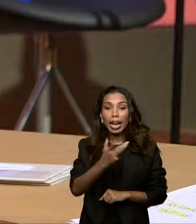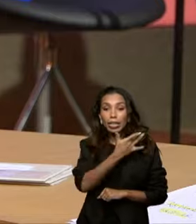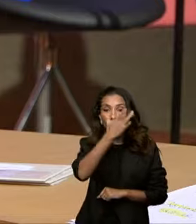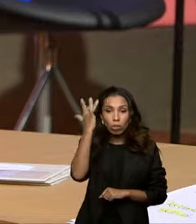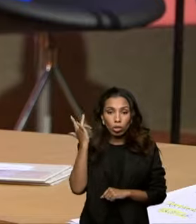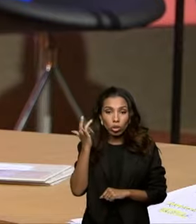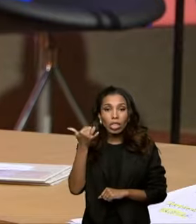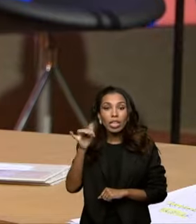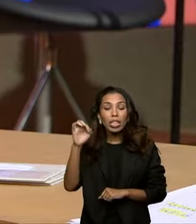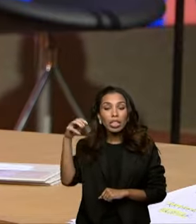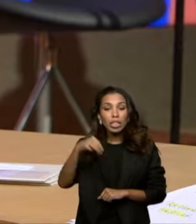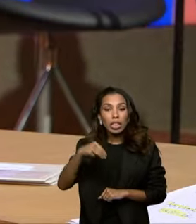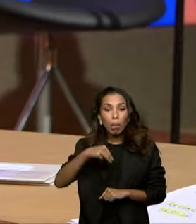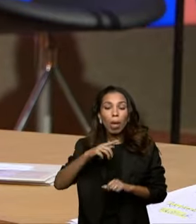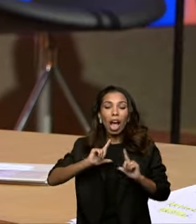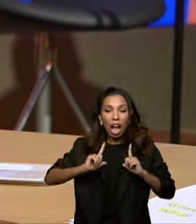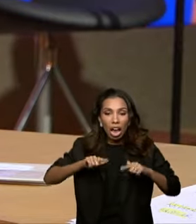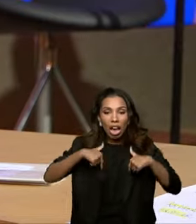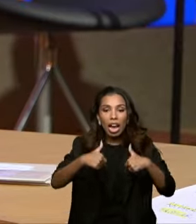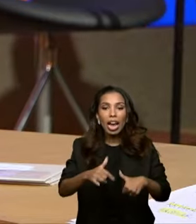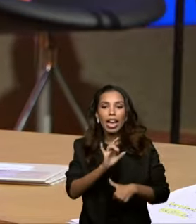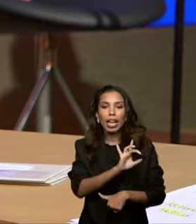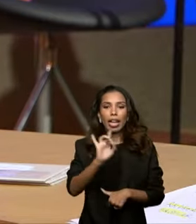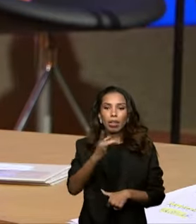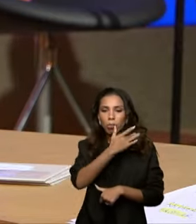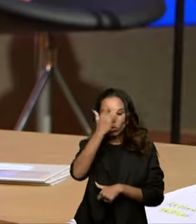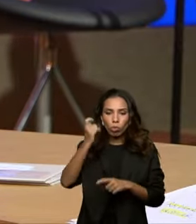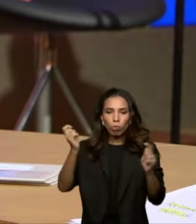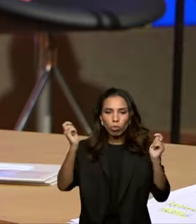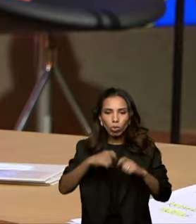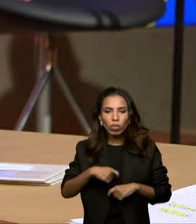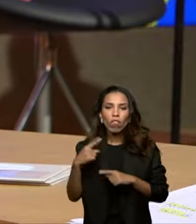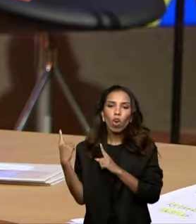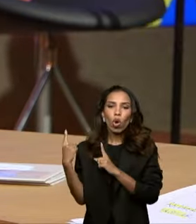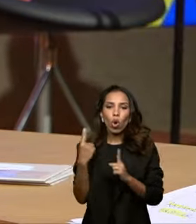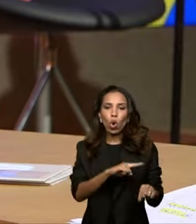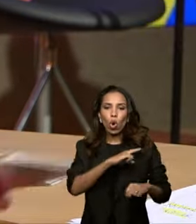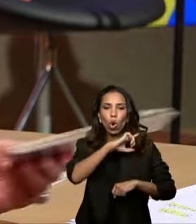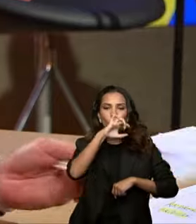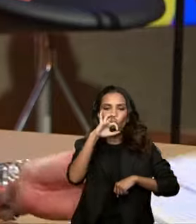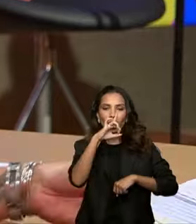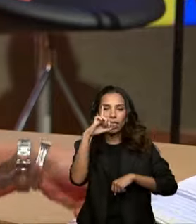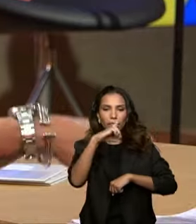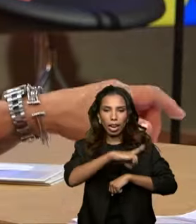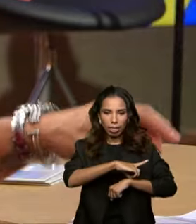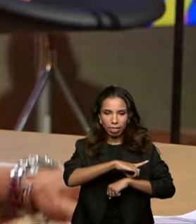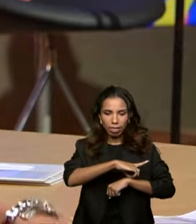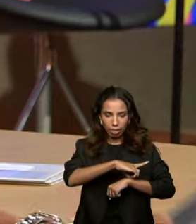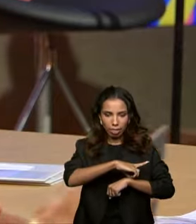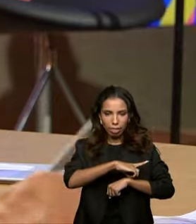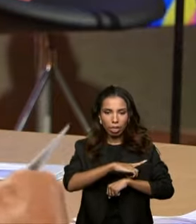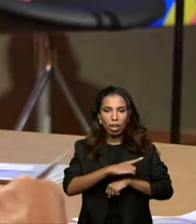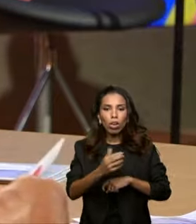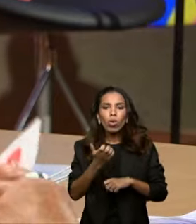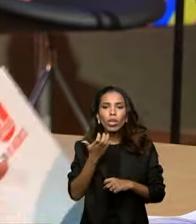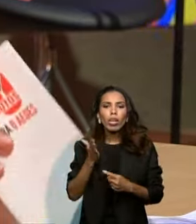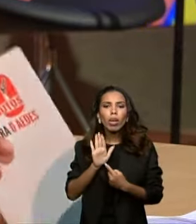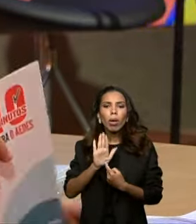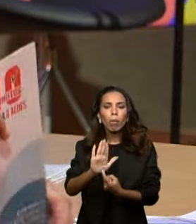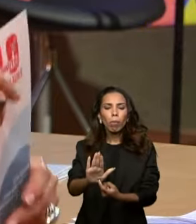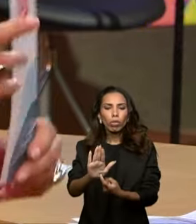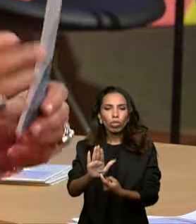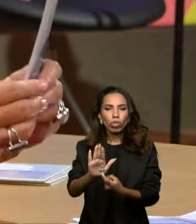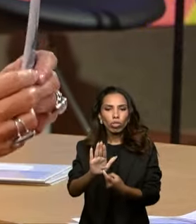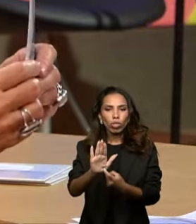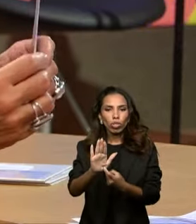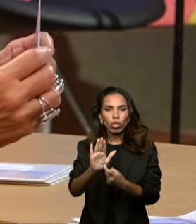que são 10 minutos de ações que cada um pode fazer para combater a dengue. Queria até mostrar o seu folder aqui. Ai, olha